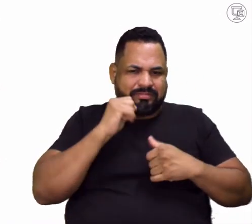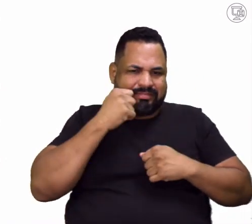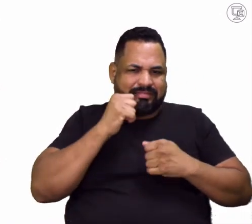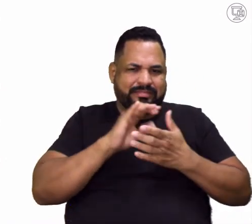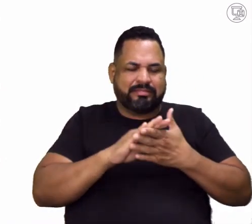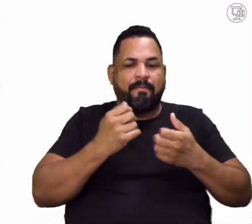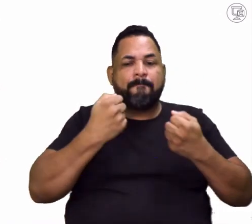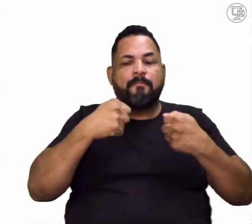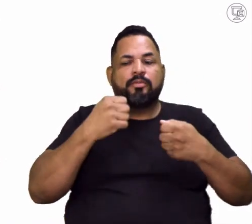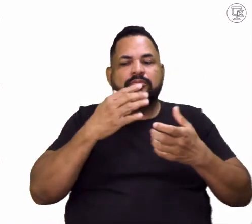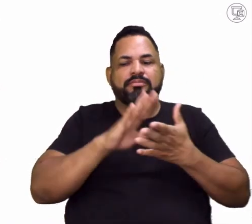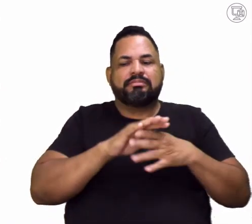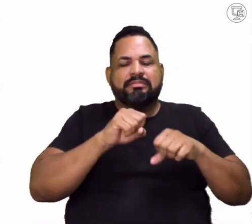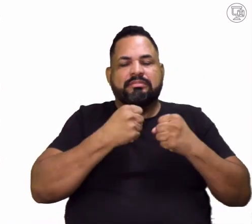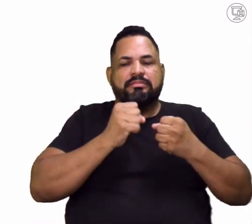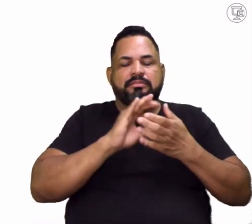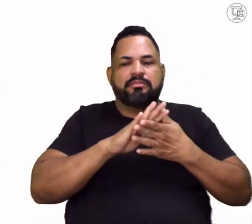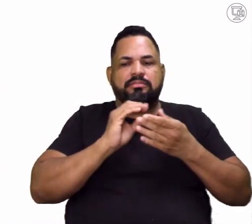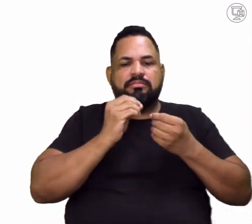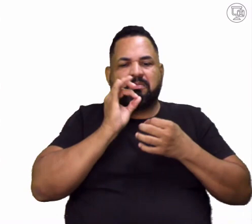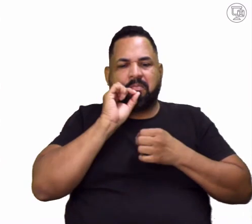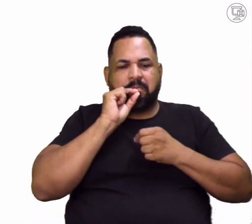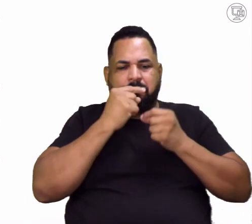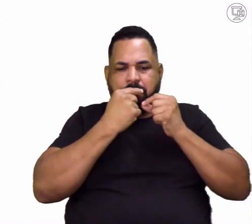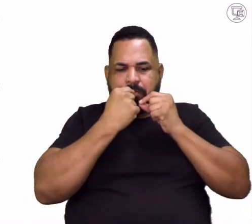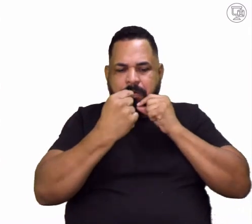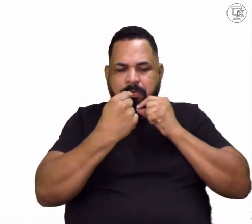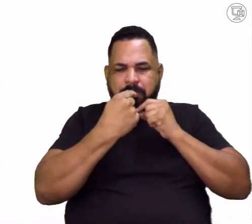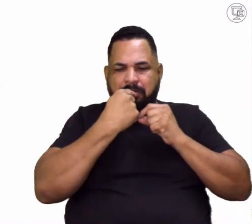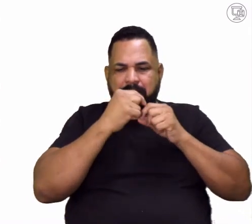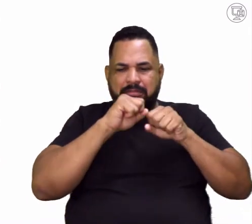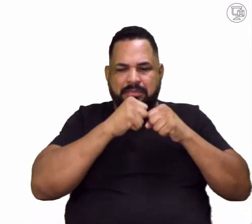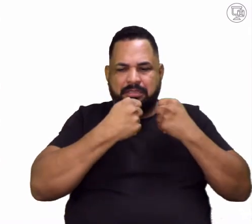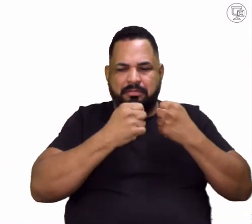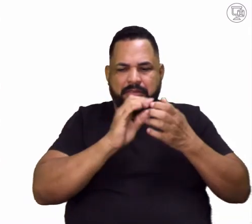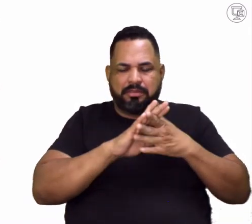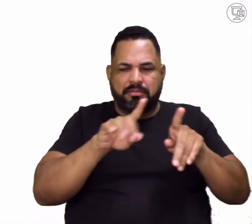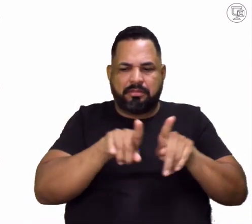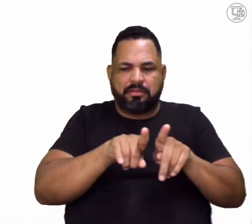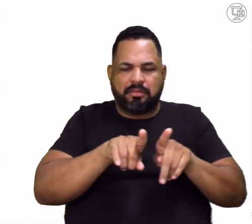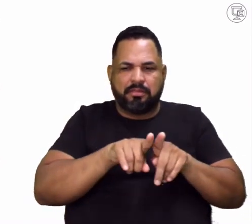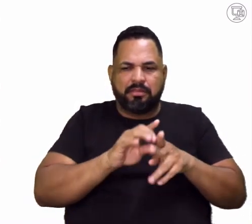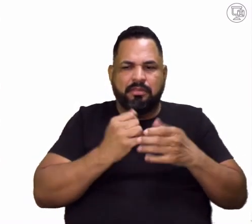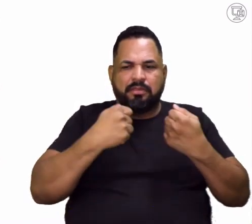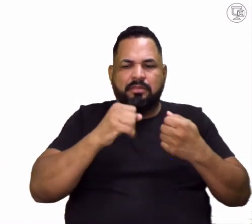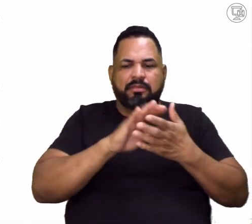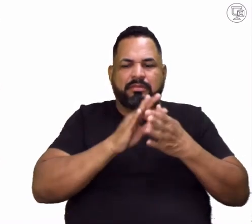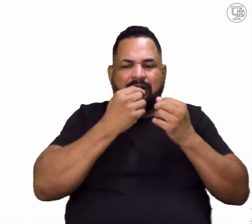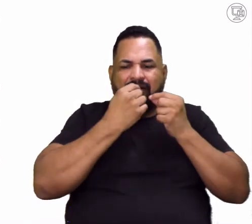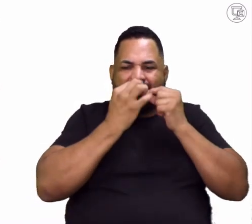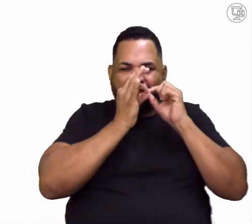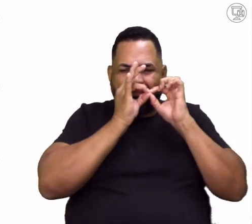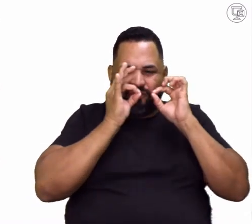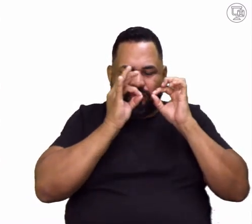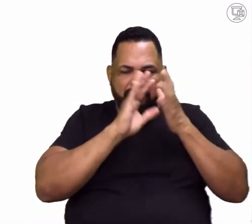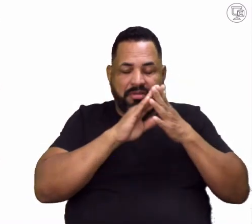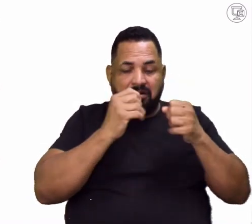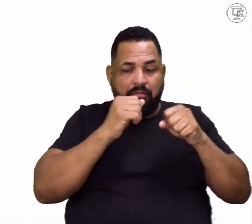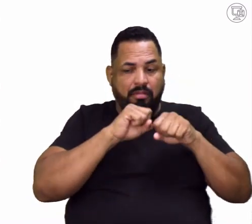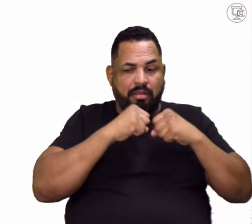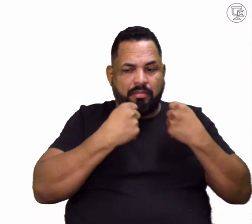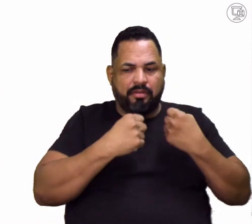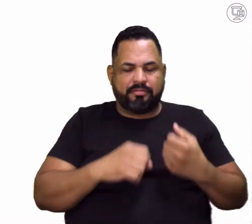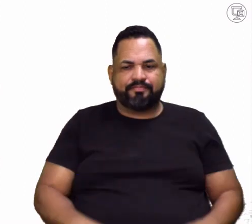fixo ele pode soltar ou puxar o dente para dentro e rachar também né então pode ter uma trinca até mesmo uma quebra